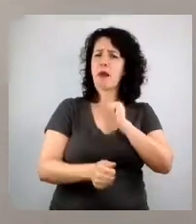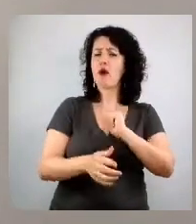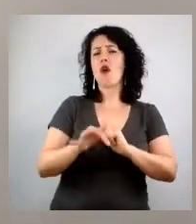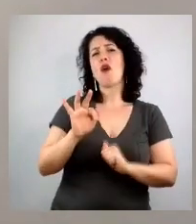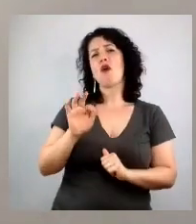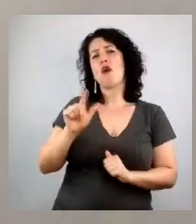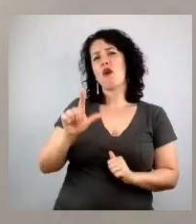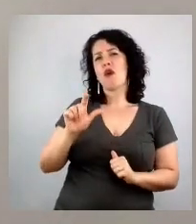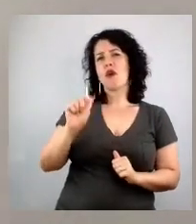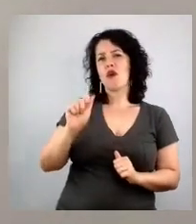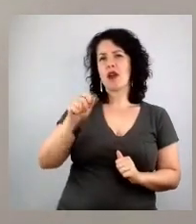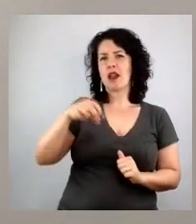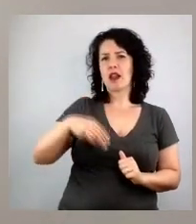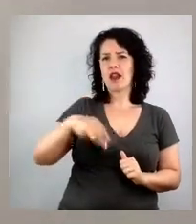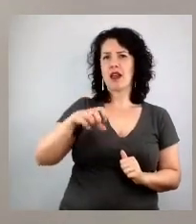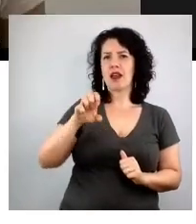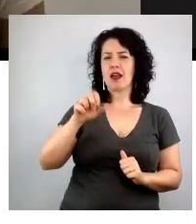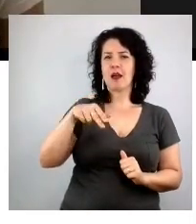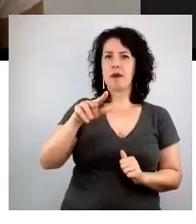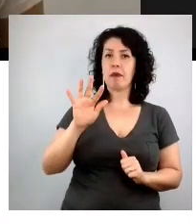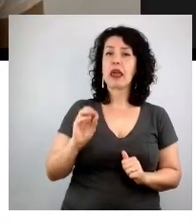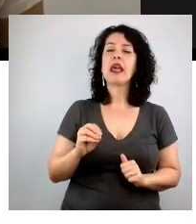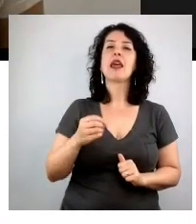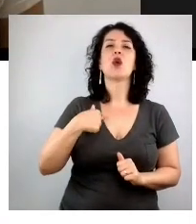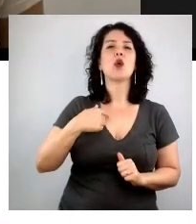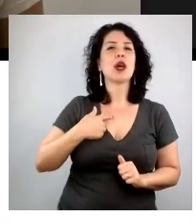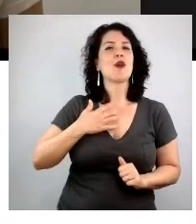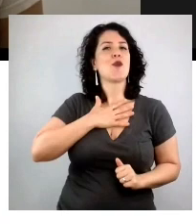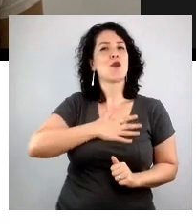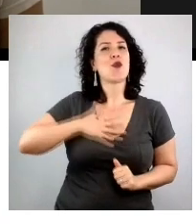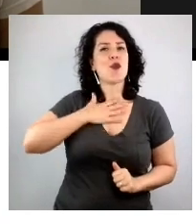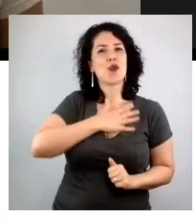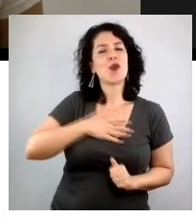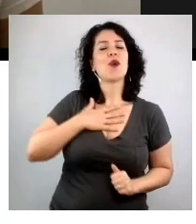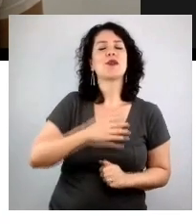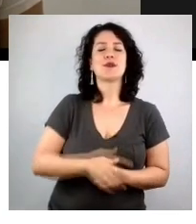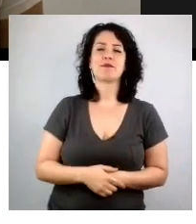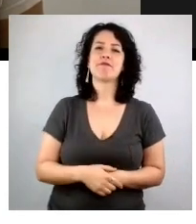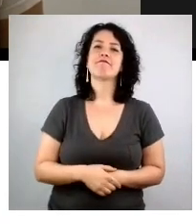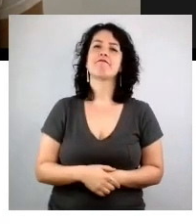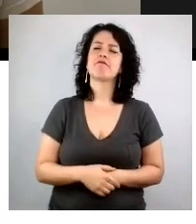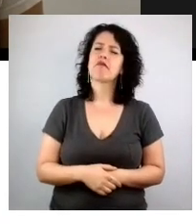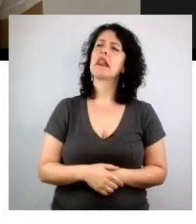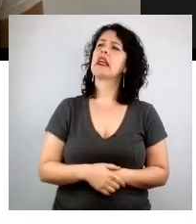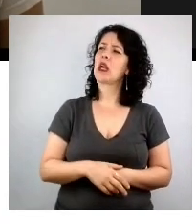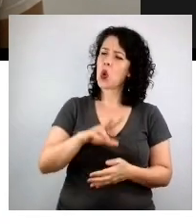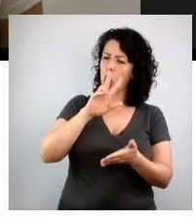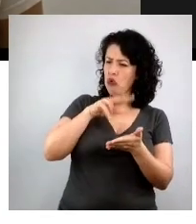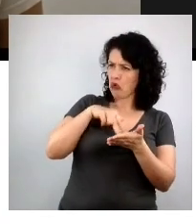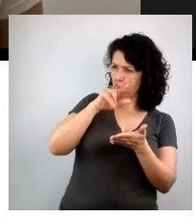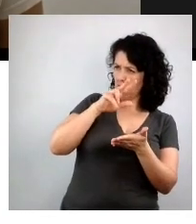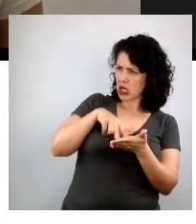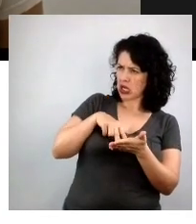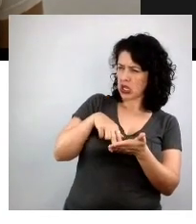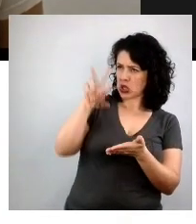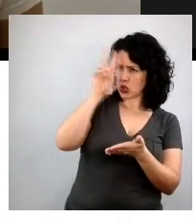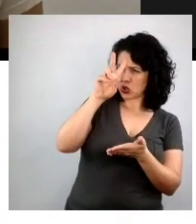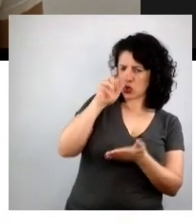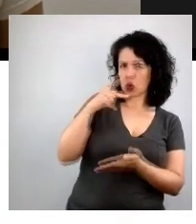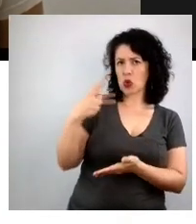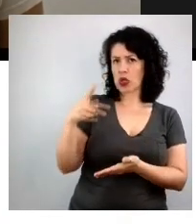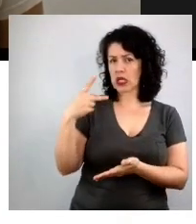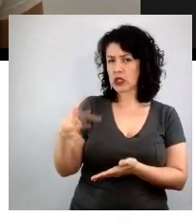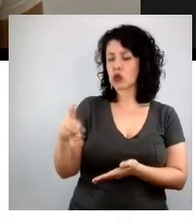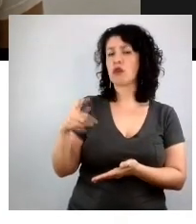recém-mãe. E você sabe que quando eu li aqui a sua bio, porque hoje eu revi, tá? Não vi